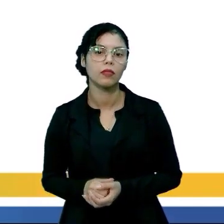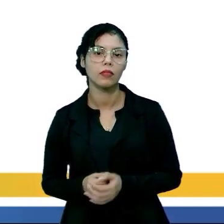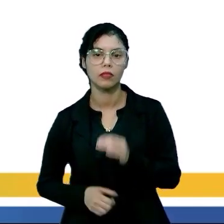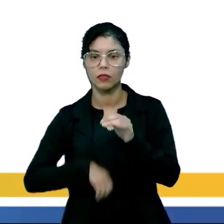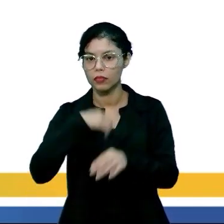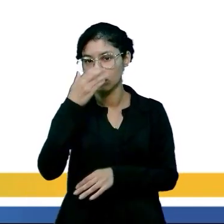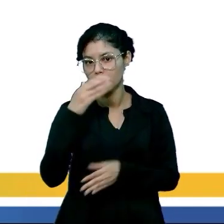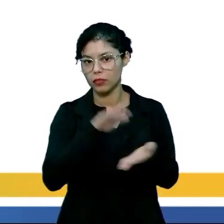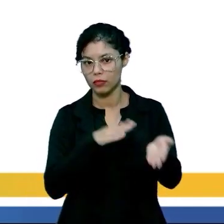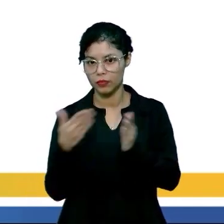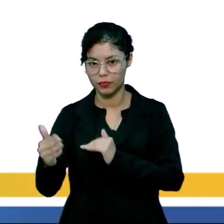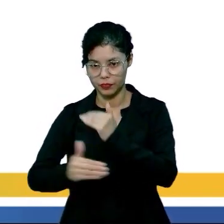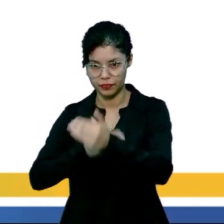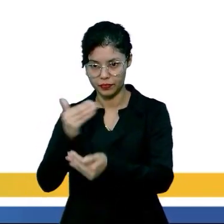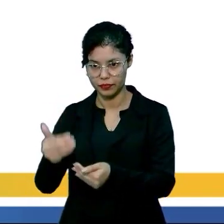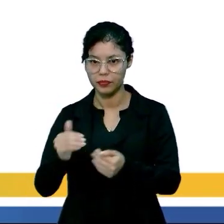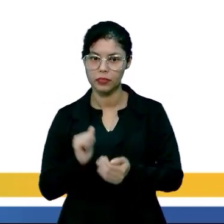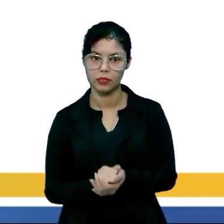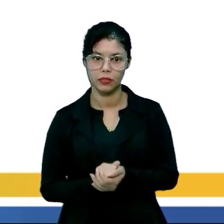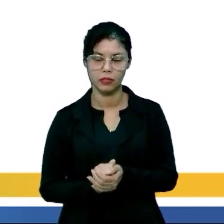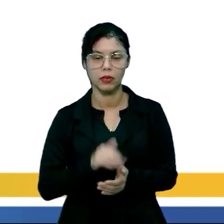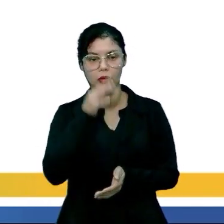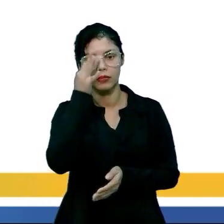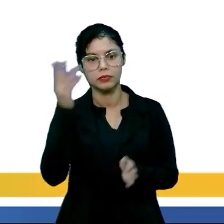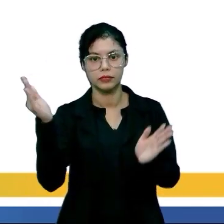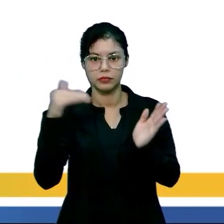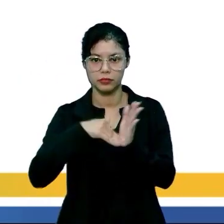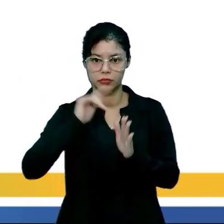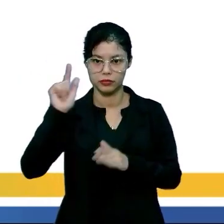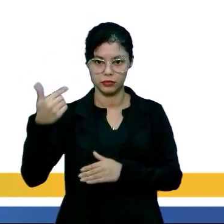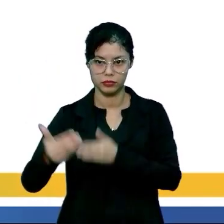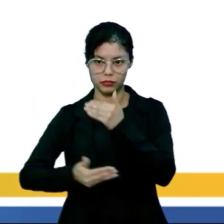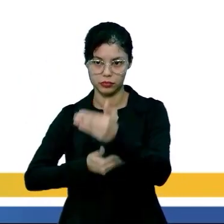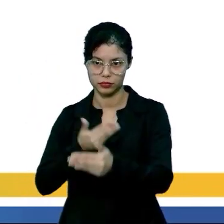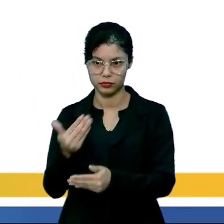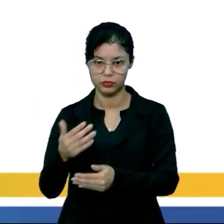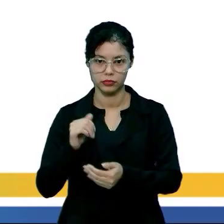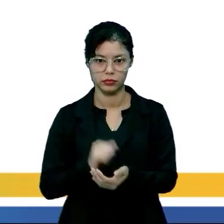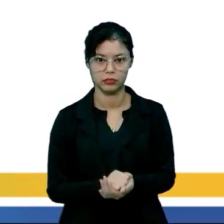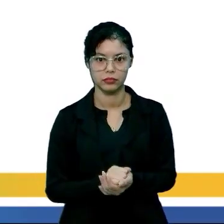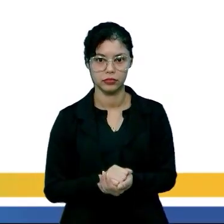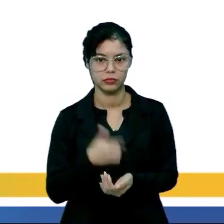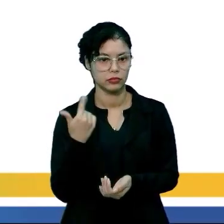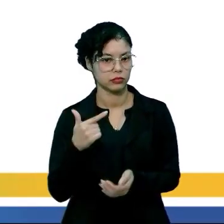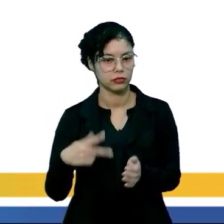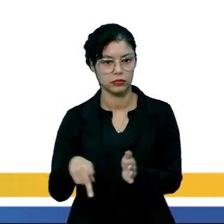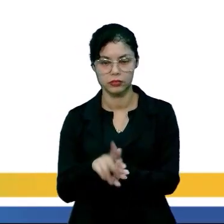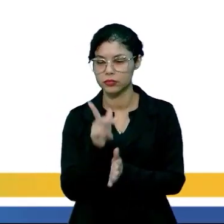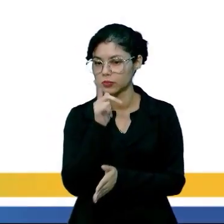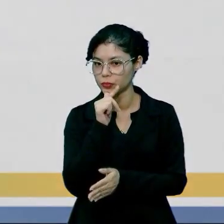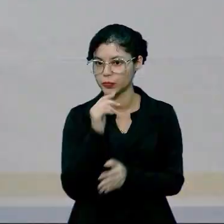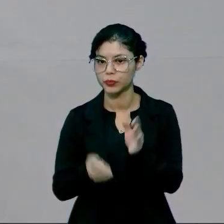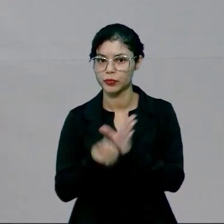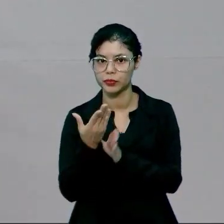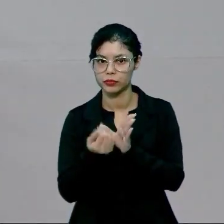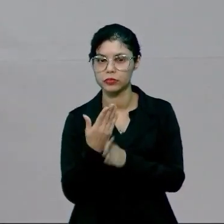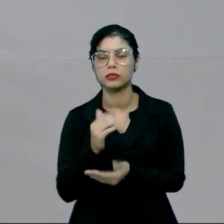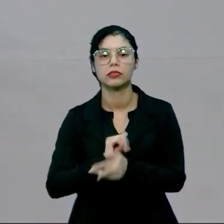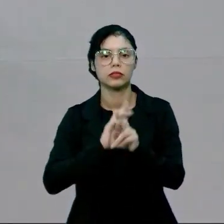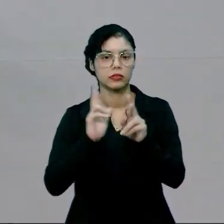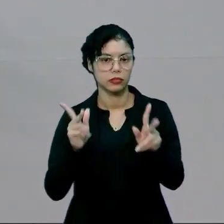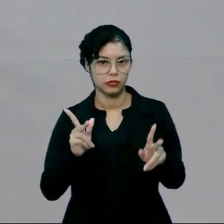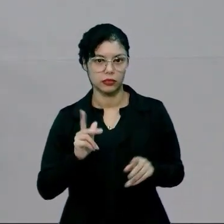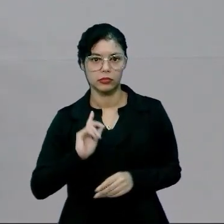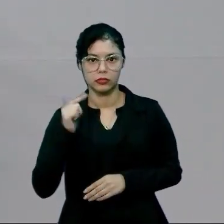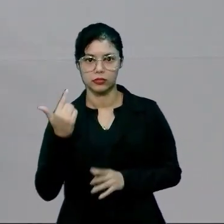a partir de um desenvolvimento do ovário das flores após o processo de fecundação. Então, eles não dependem de água para a reprodução, que é diferente